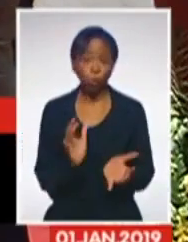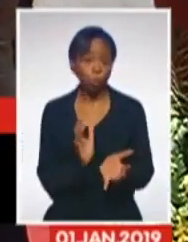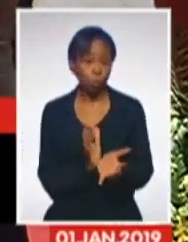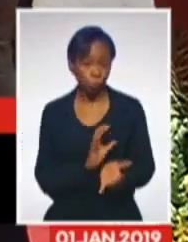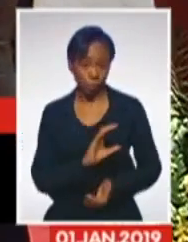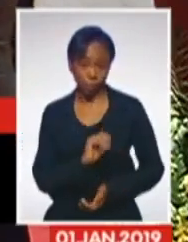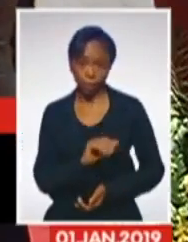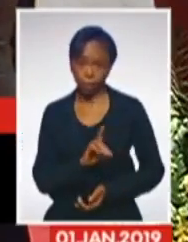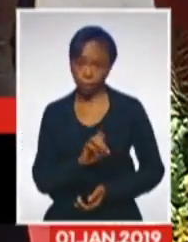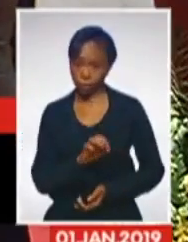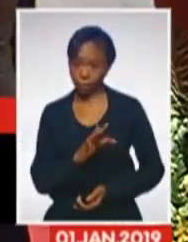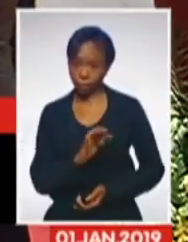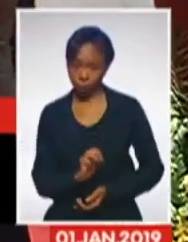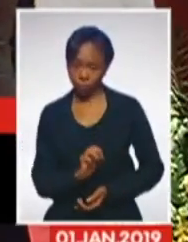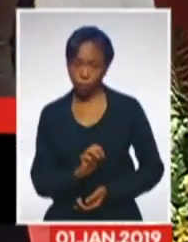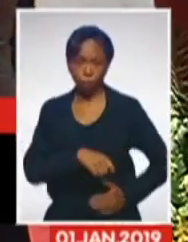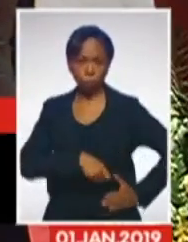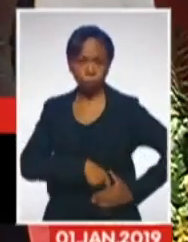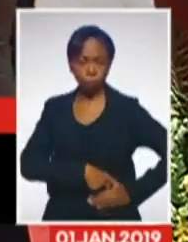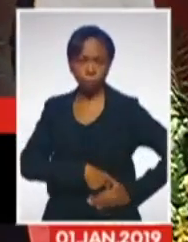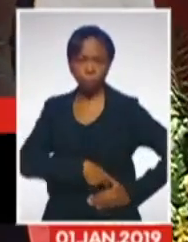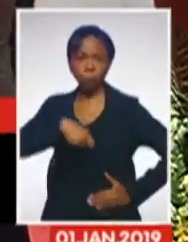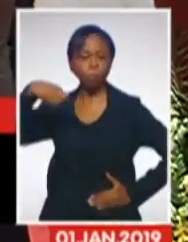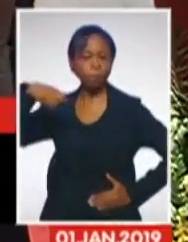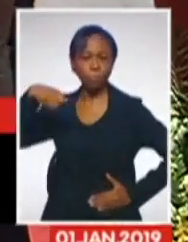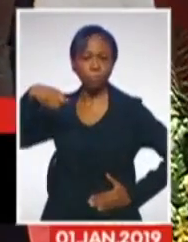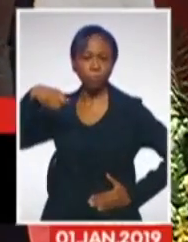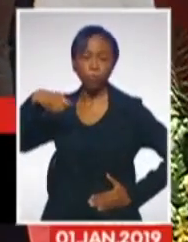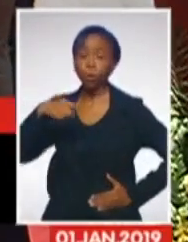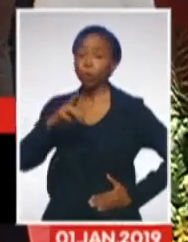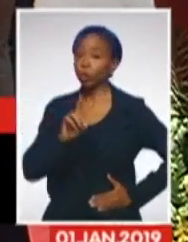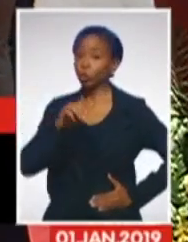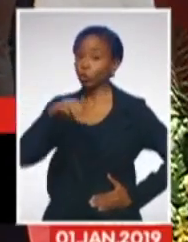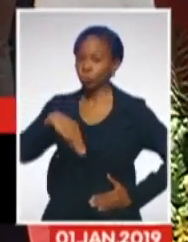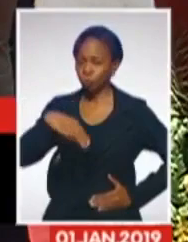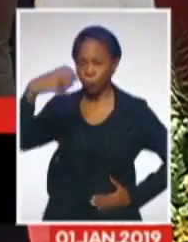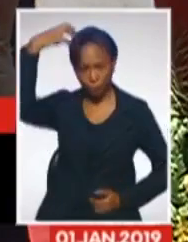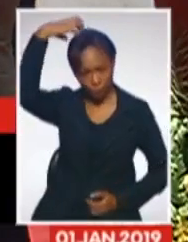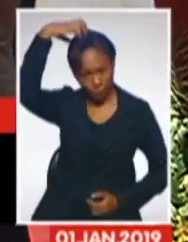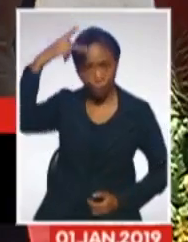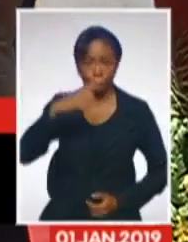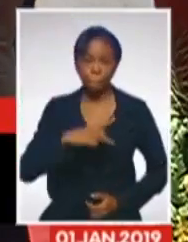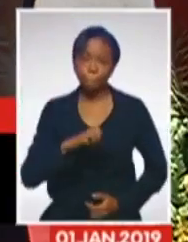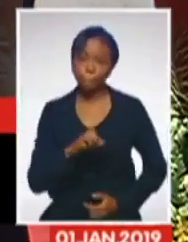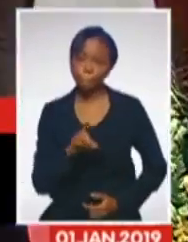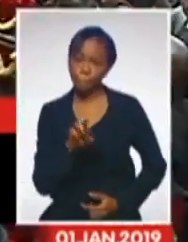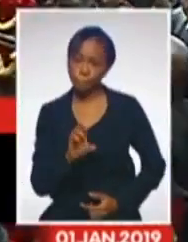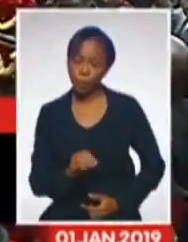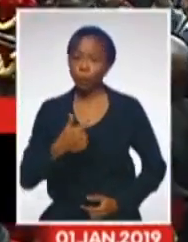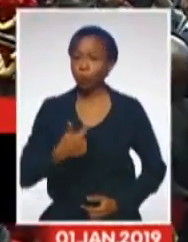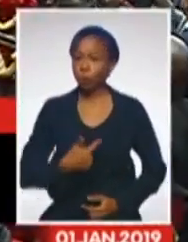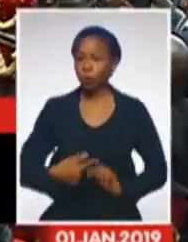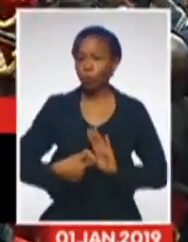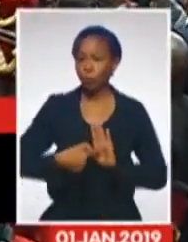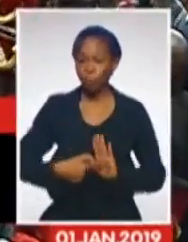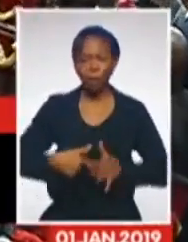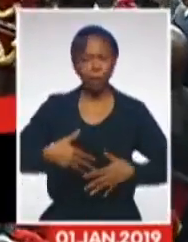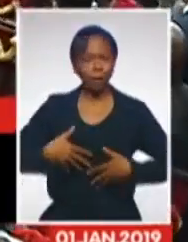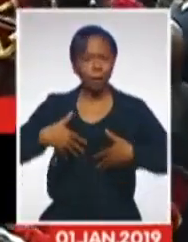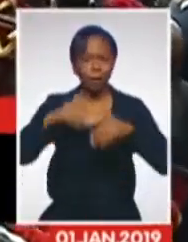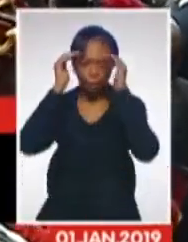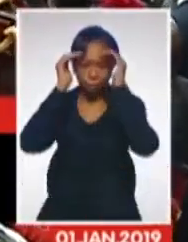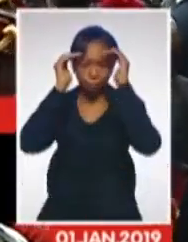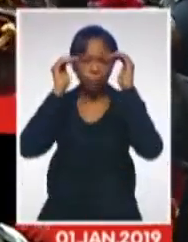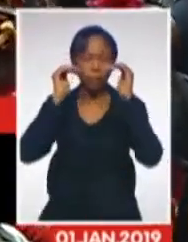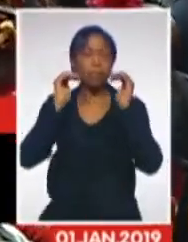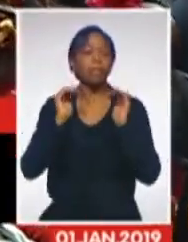aço e empunham o espadim Dom Pedro II, que simboliza a honra e o respeito do cadete do Corpo de